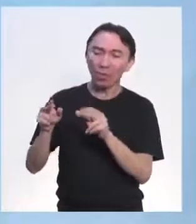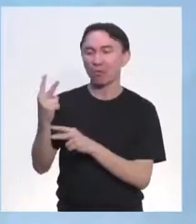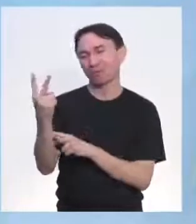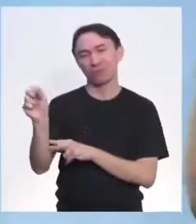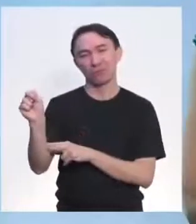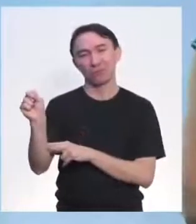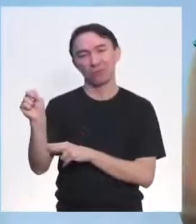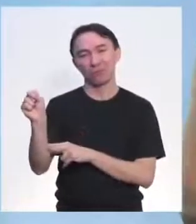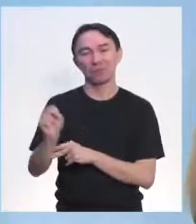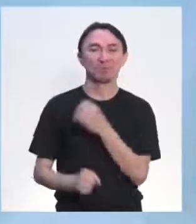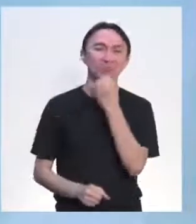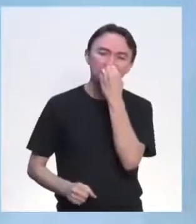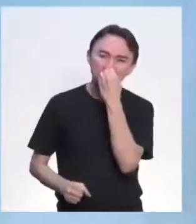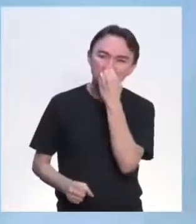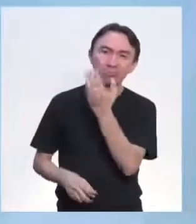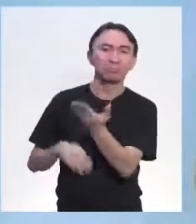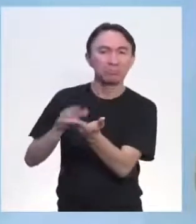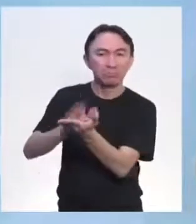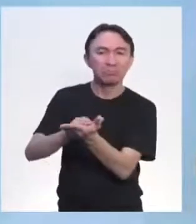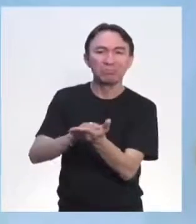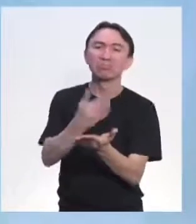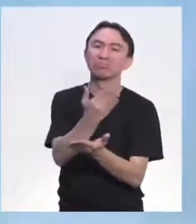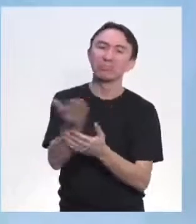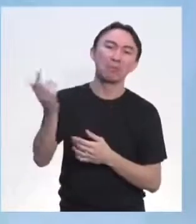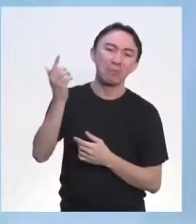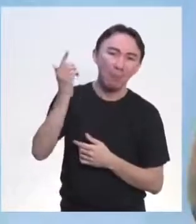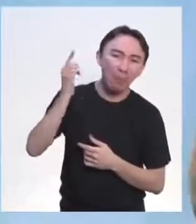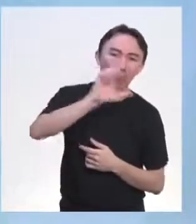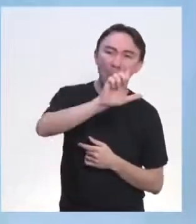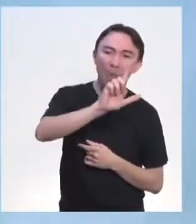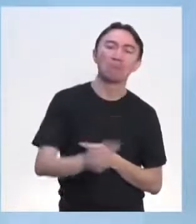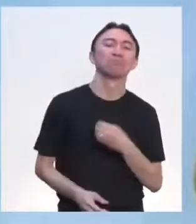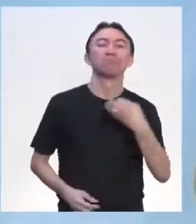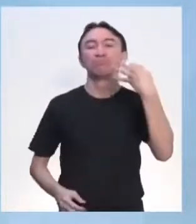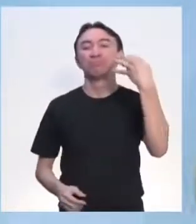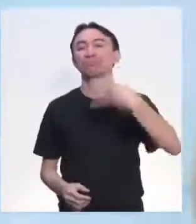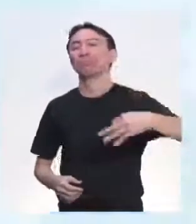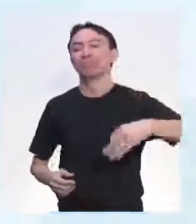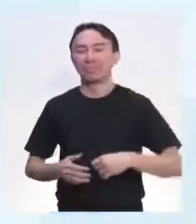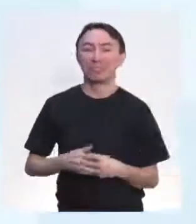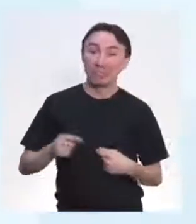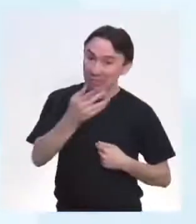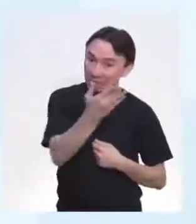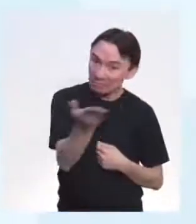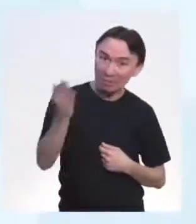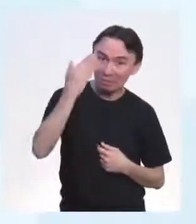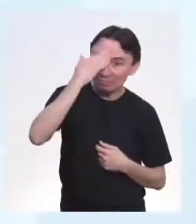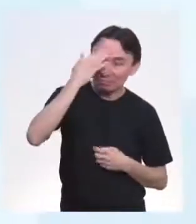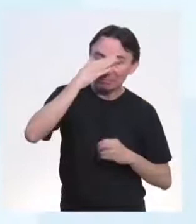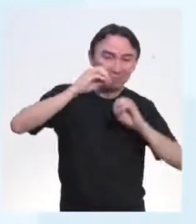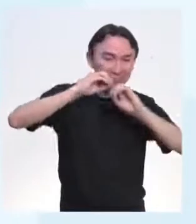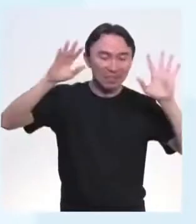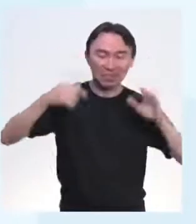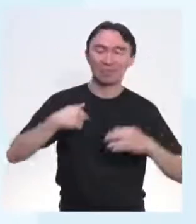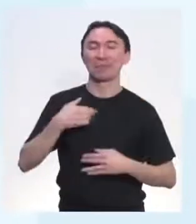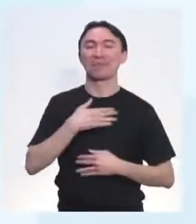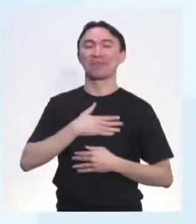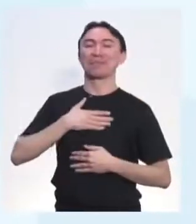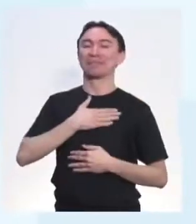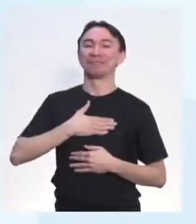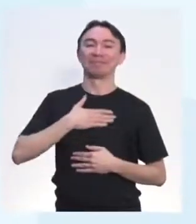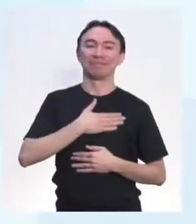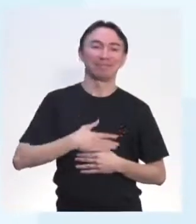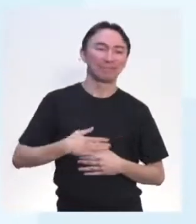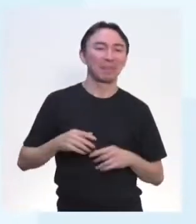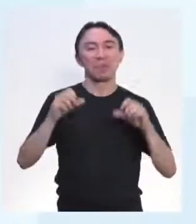28. Parabéns para quem acertou, sinal que vocês estão entendendo e eu fico muito satisfeita. Muito bem,